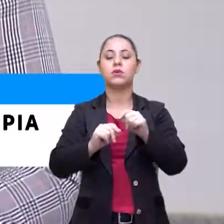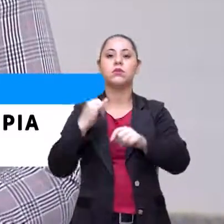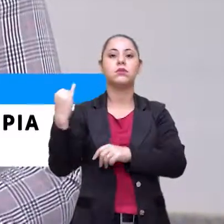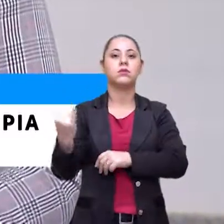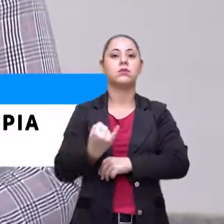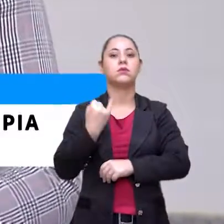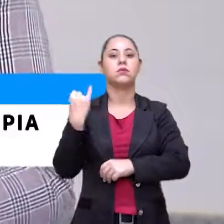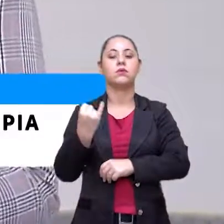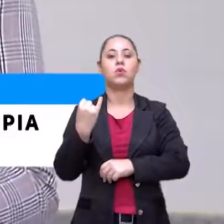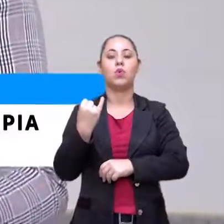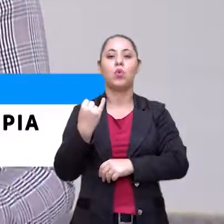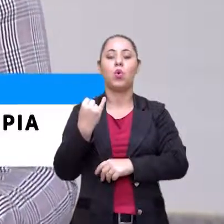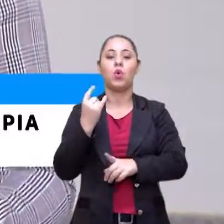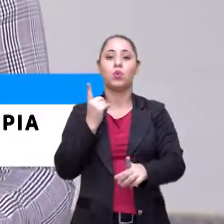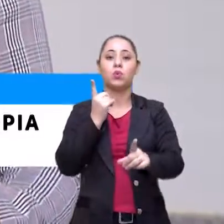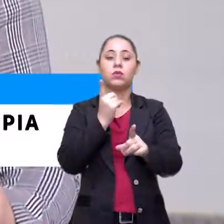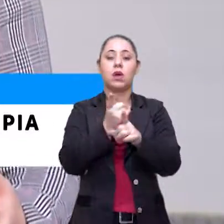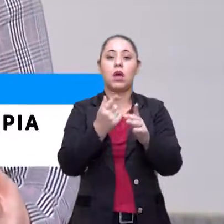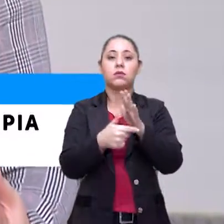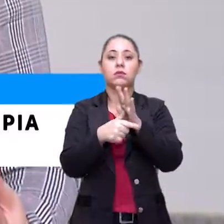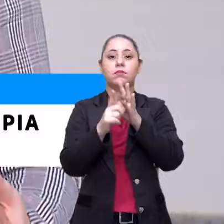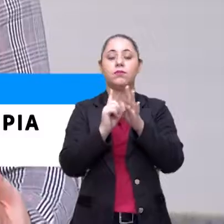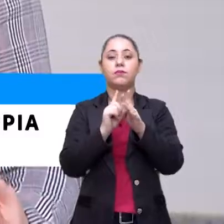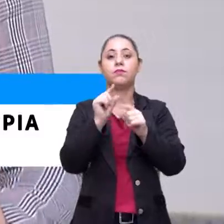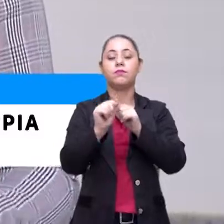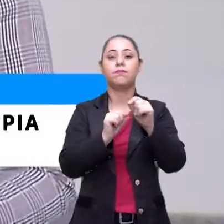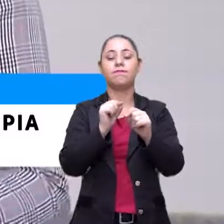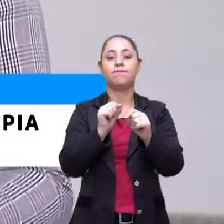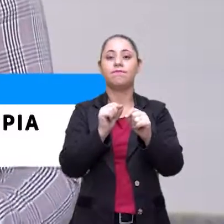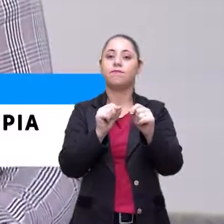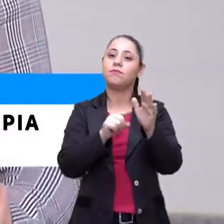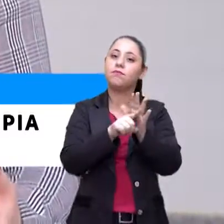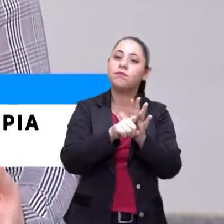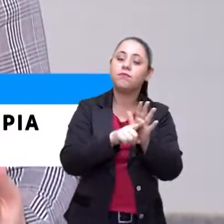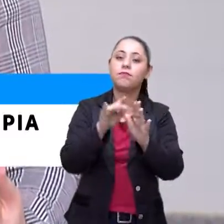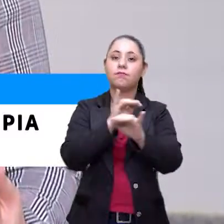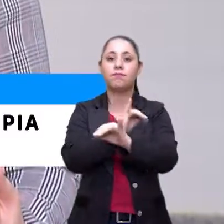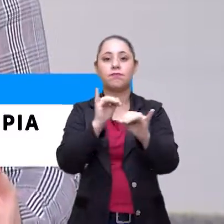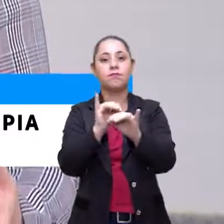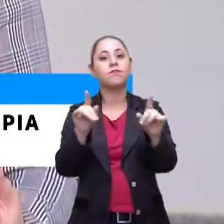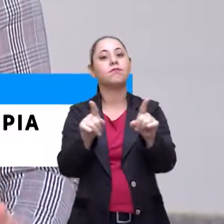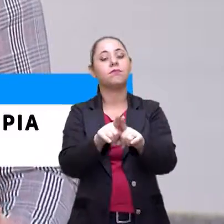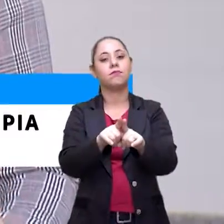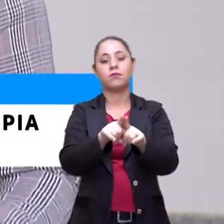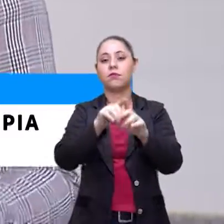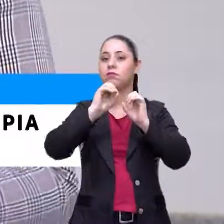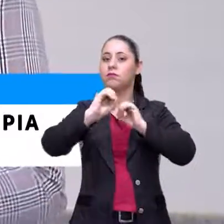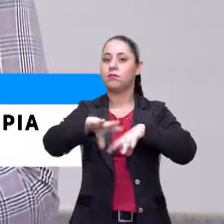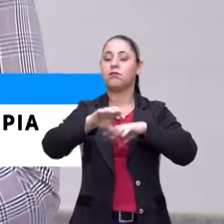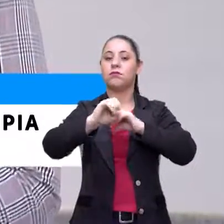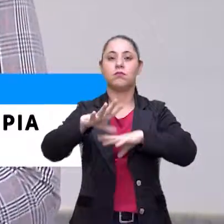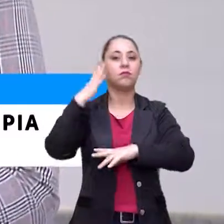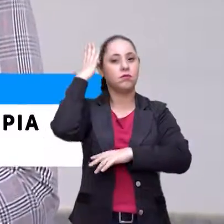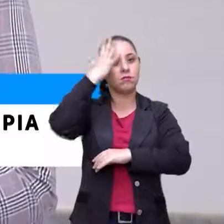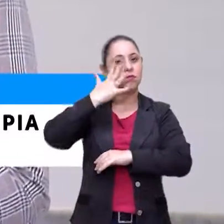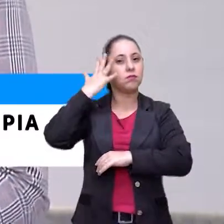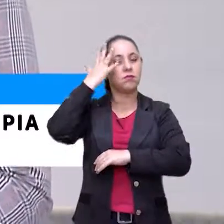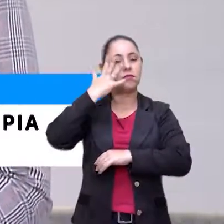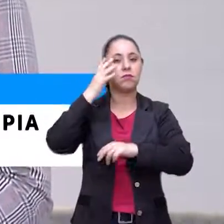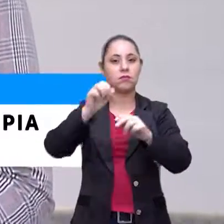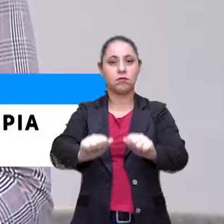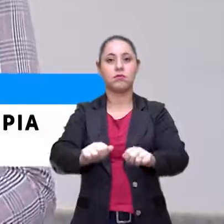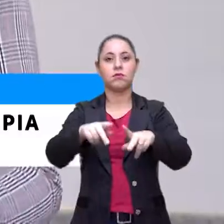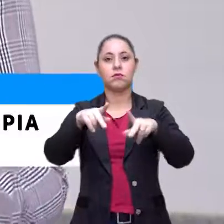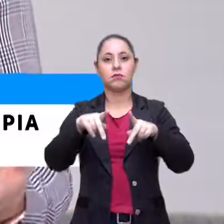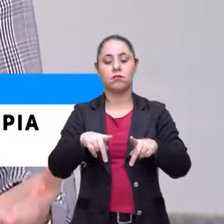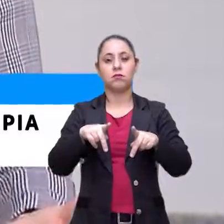a população da importância do diagnóstico precoce por meio de procedimentos informativos, educativos,